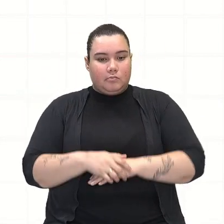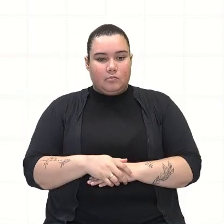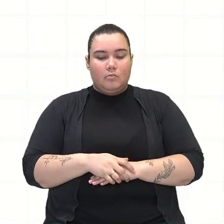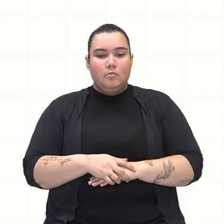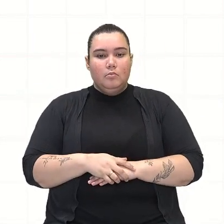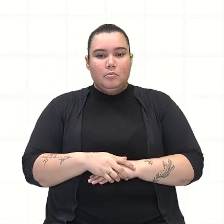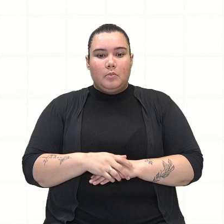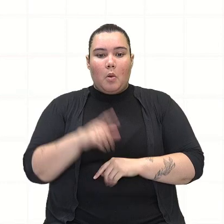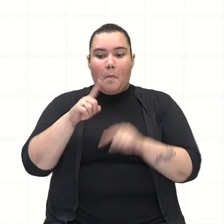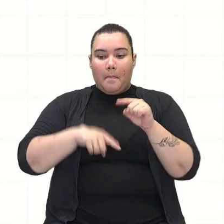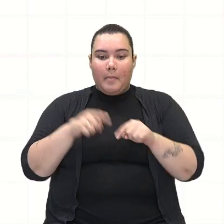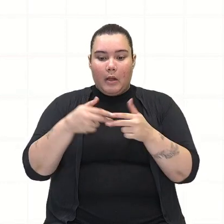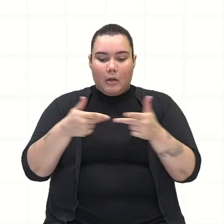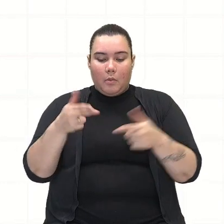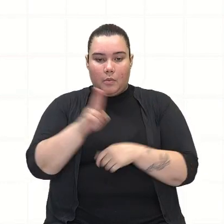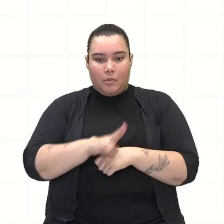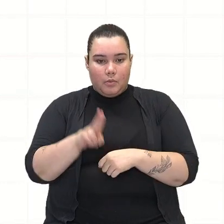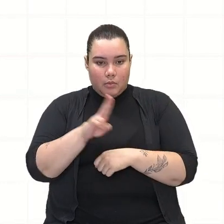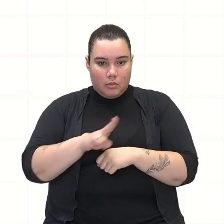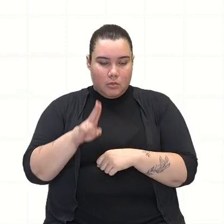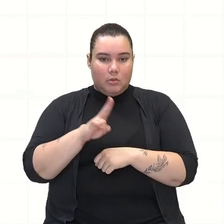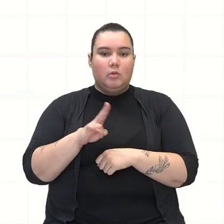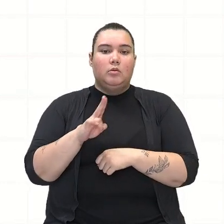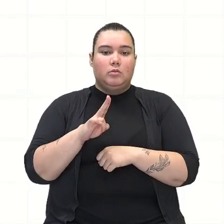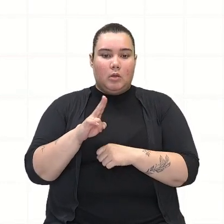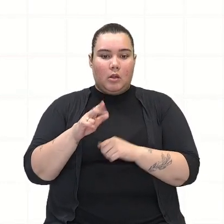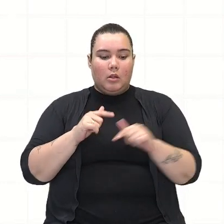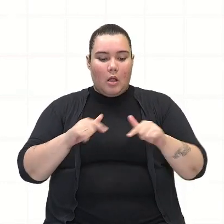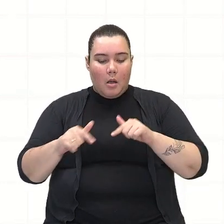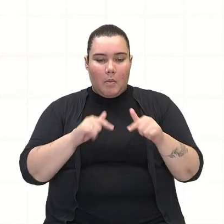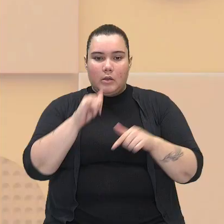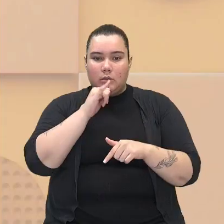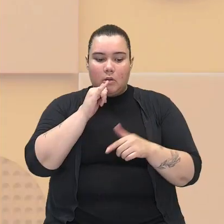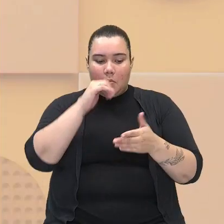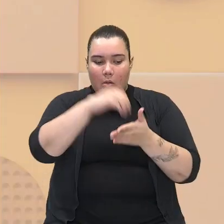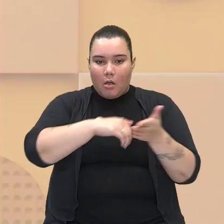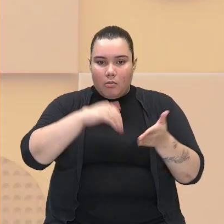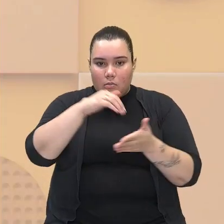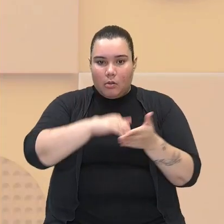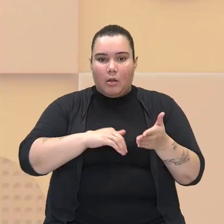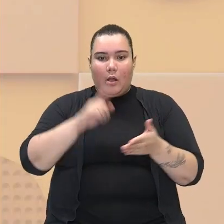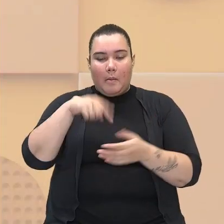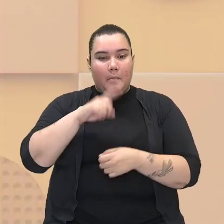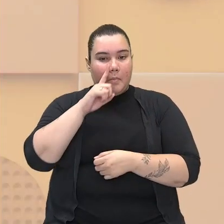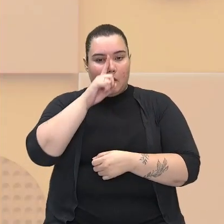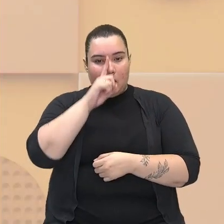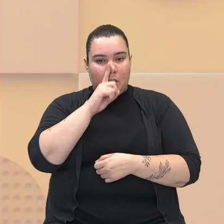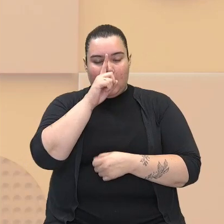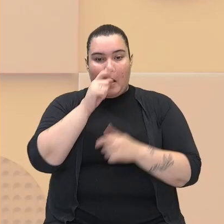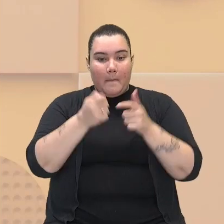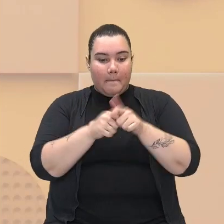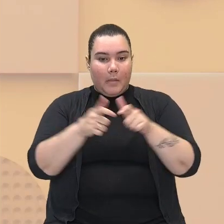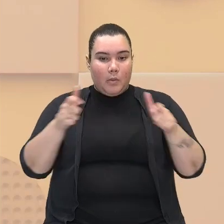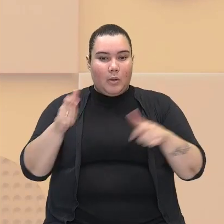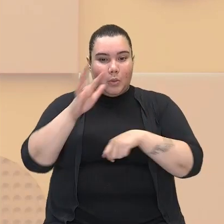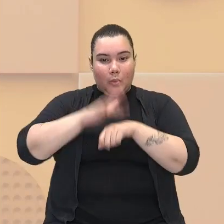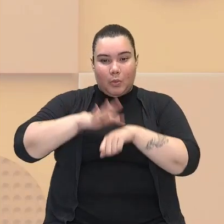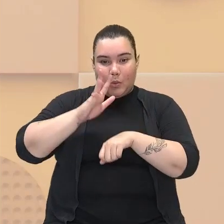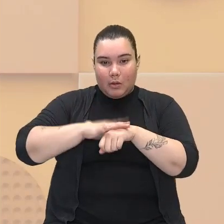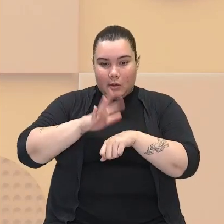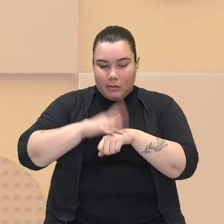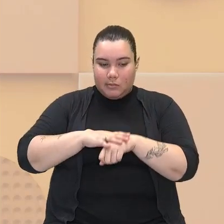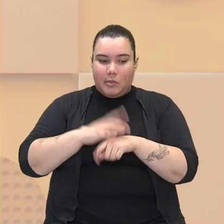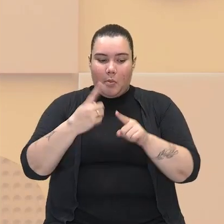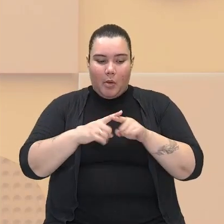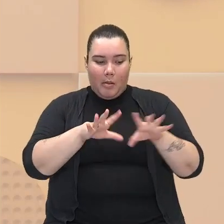O material que era utilizado ali para a retirada do ouro era tóxico e muitos acabavam adoecendo em decorrência